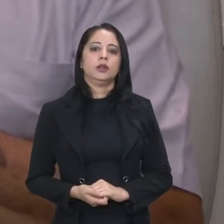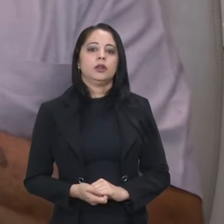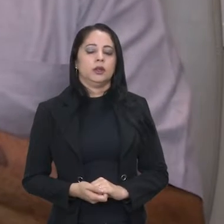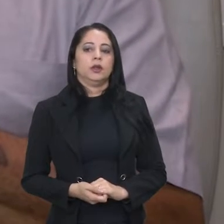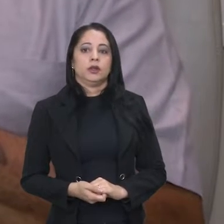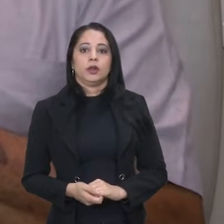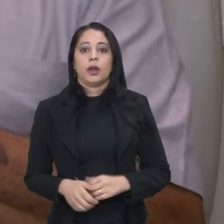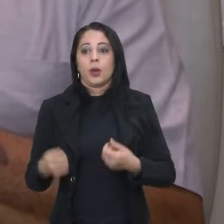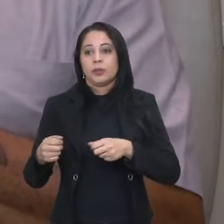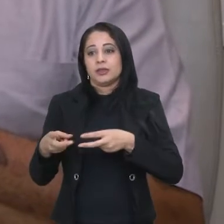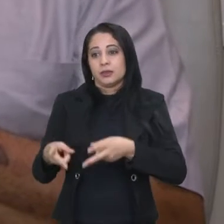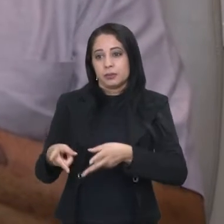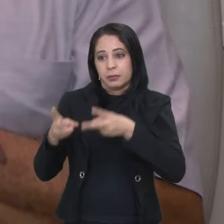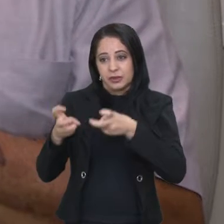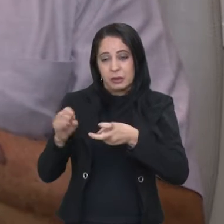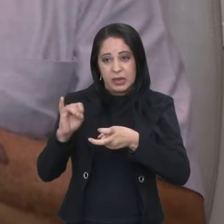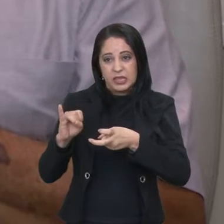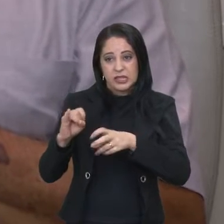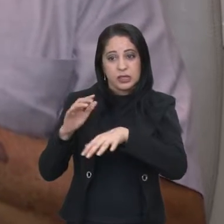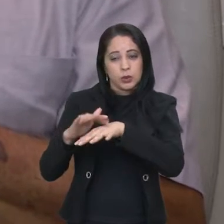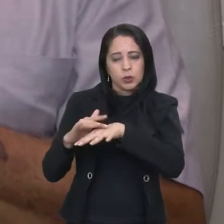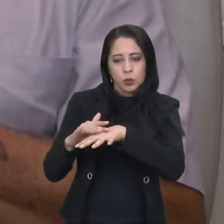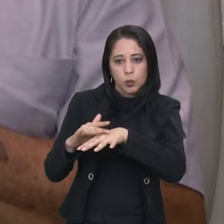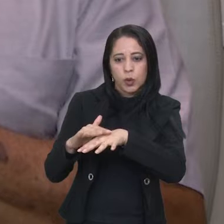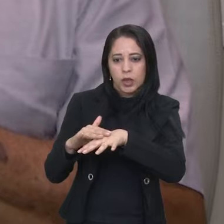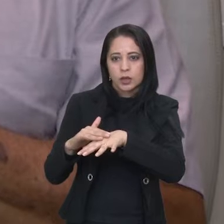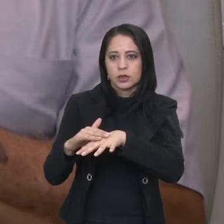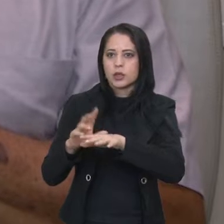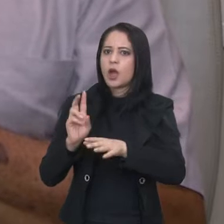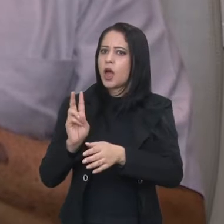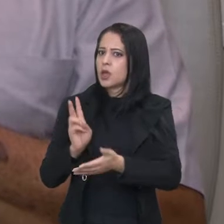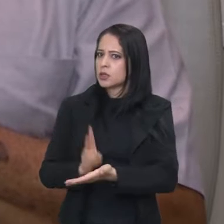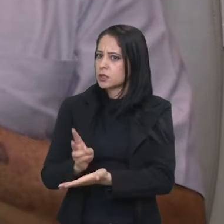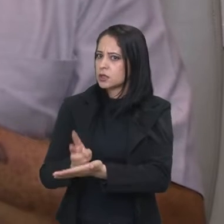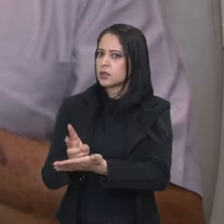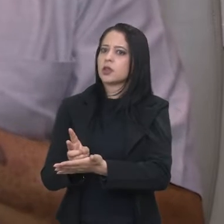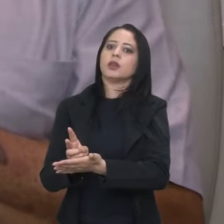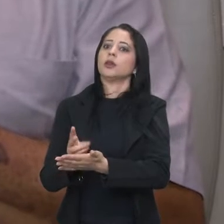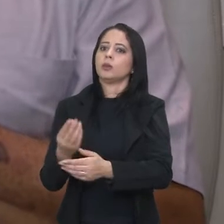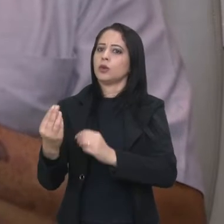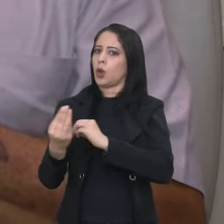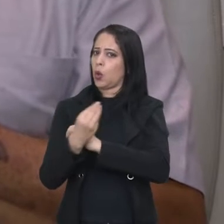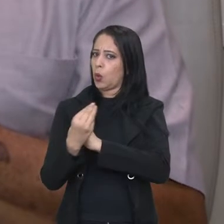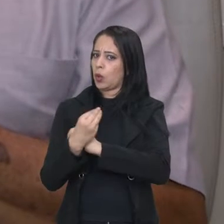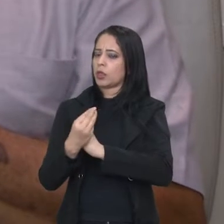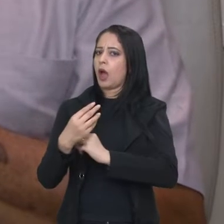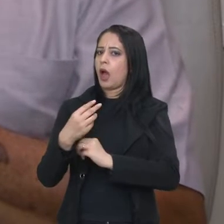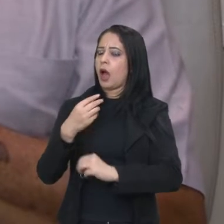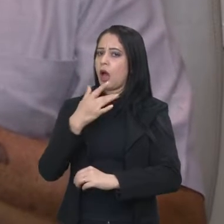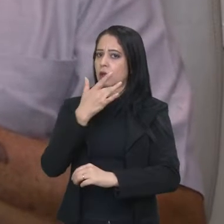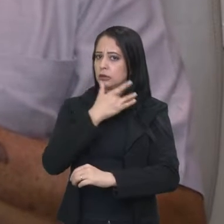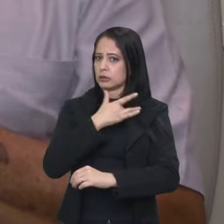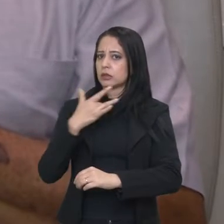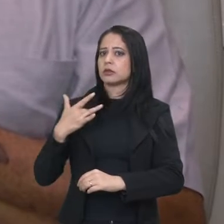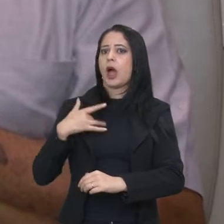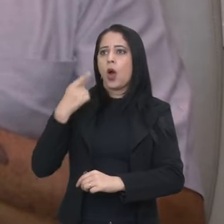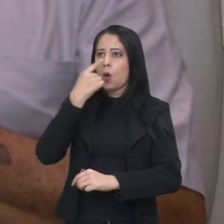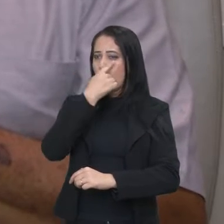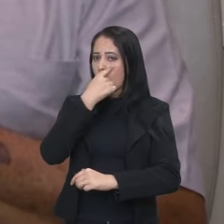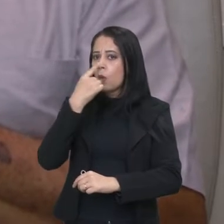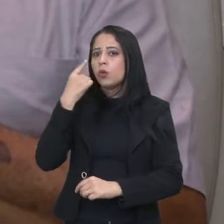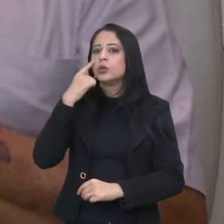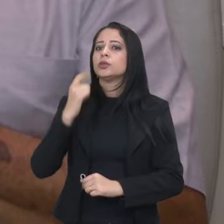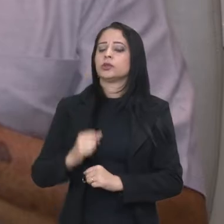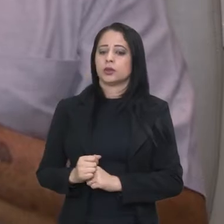problema que possa ser tratado imediatamente, né? Sempre policiar assim, a minha saúde visual para